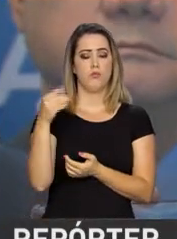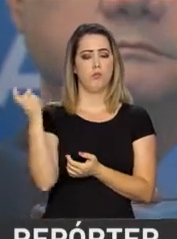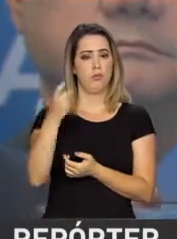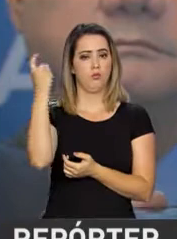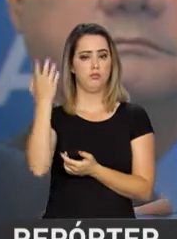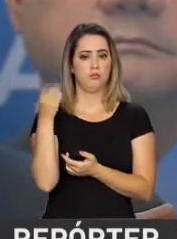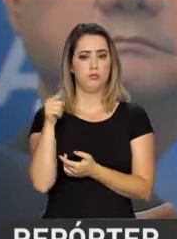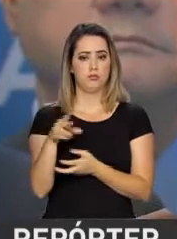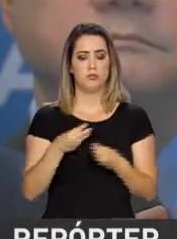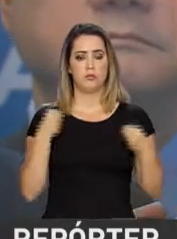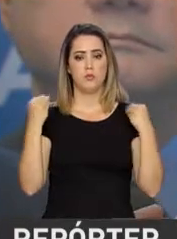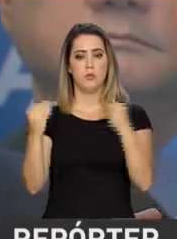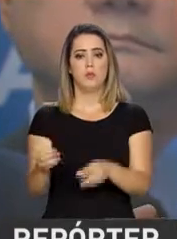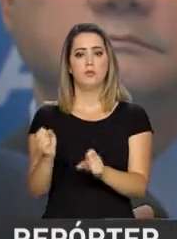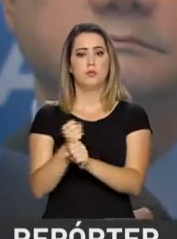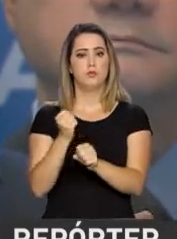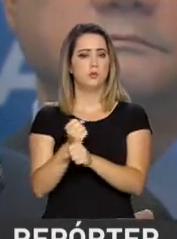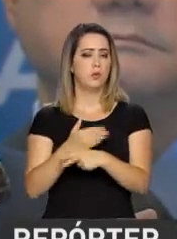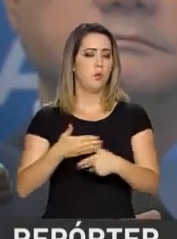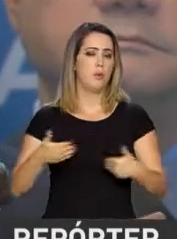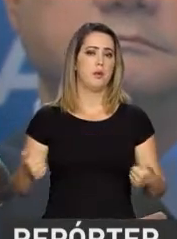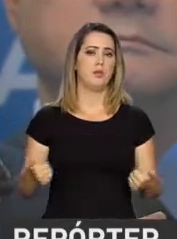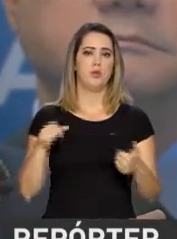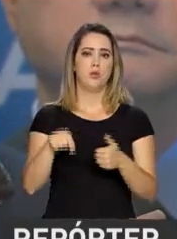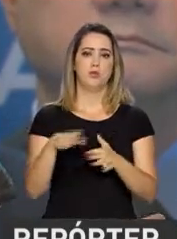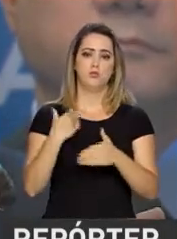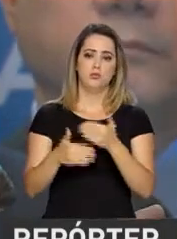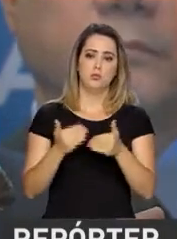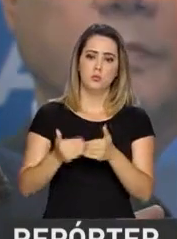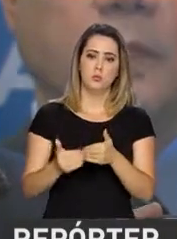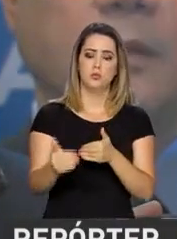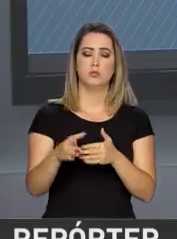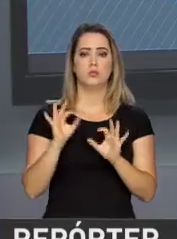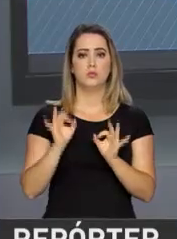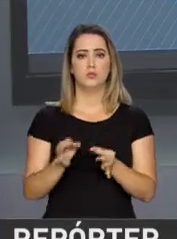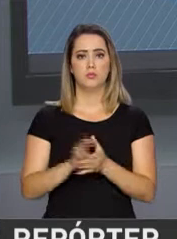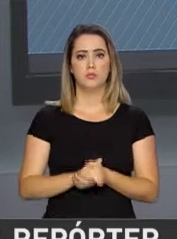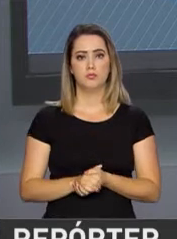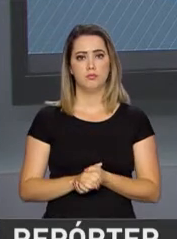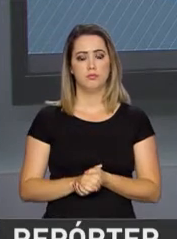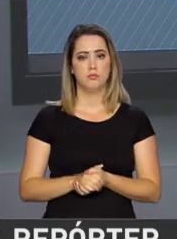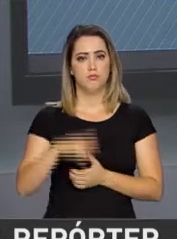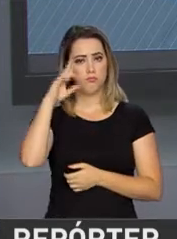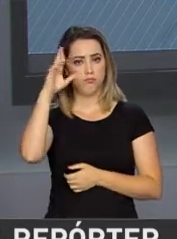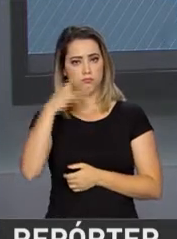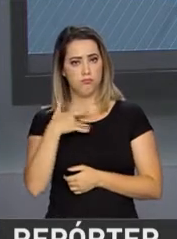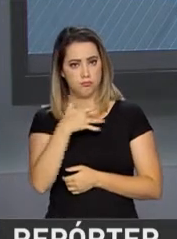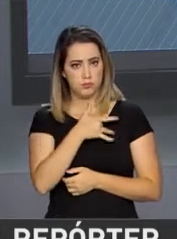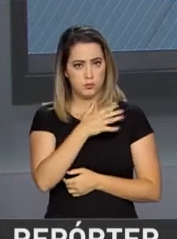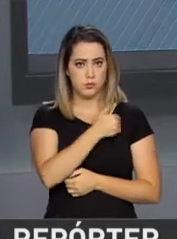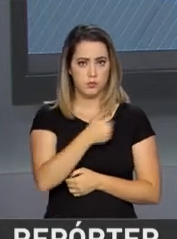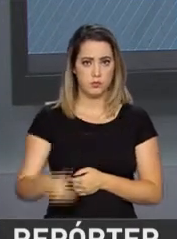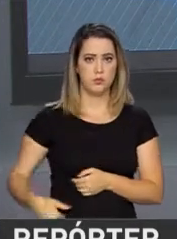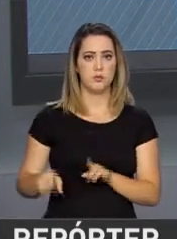Você garante, uma infraestrutura de melhor qualidade, uma manutenção mais efetiva. Autoridades da saúde